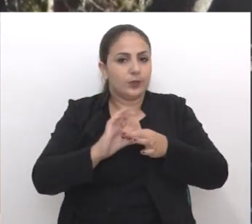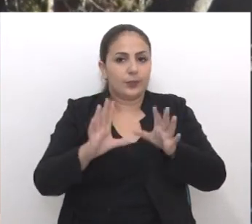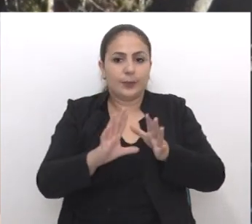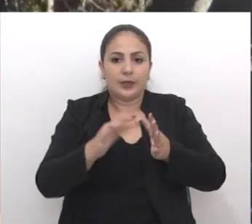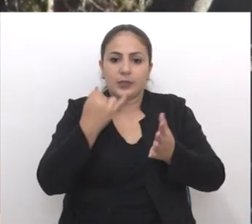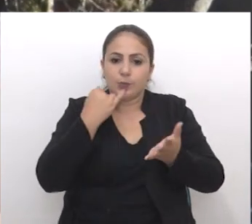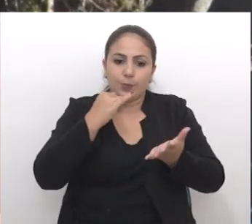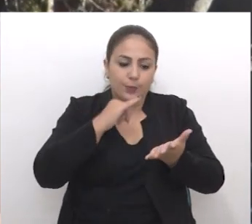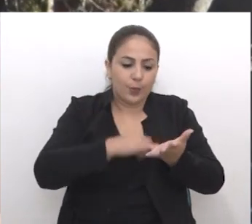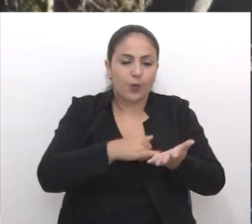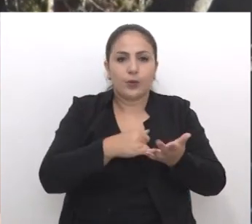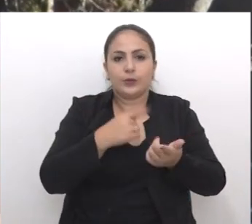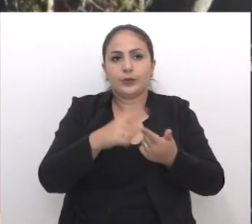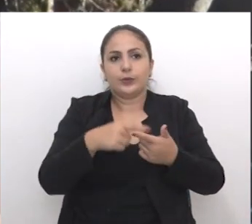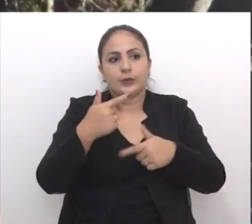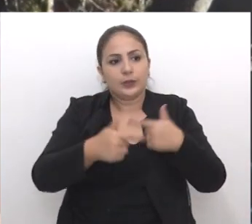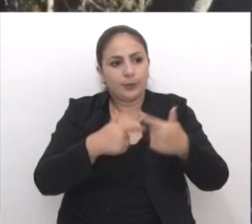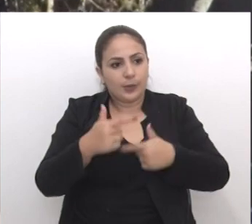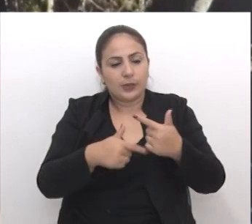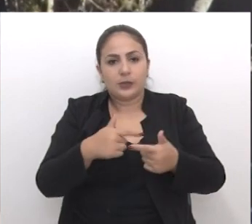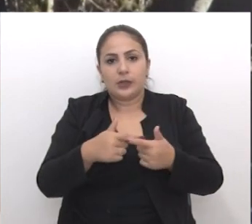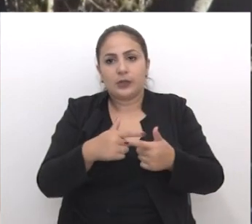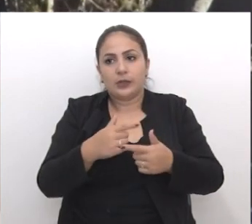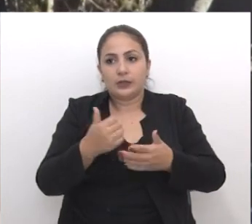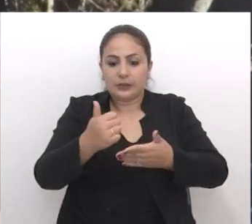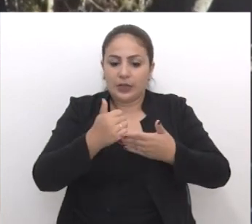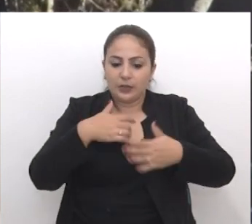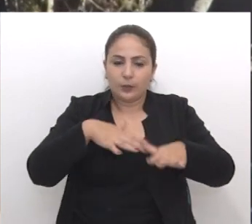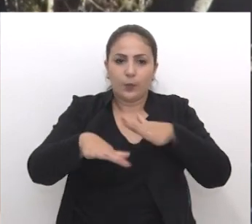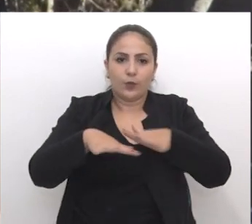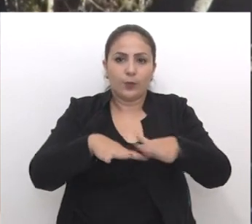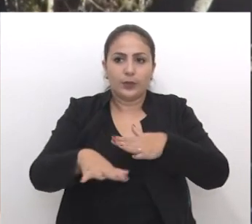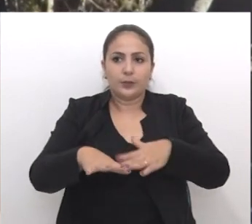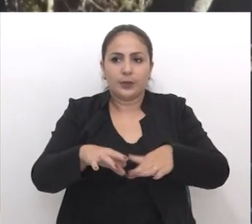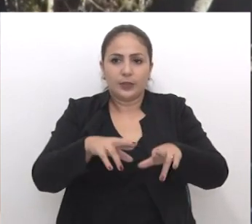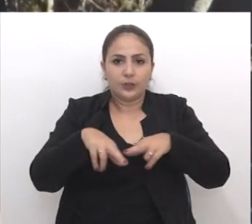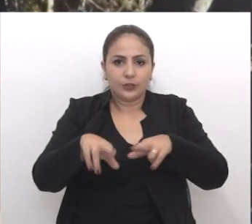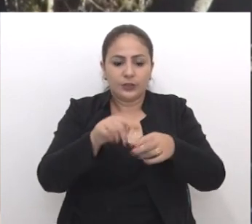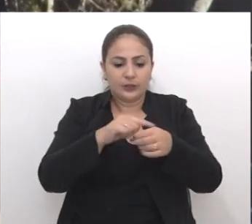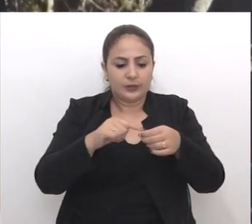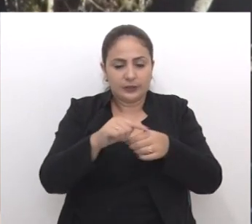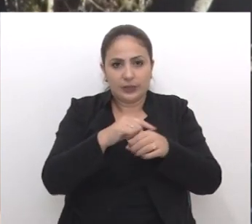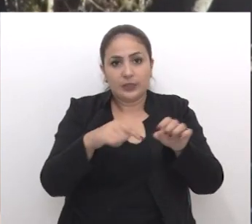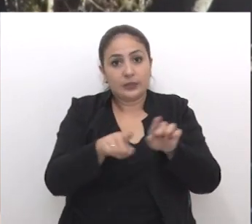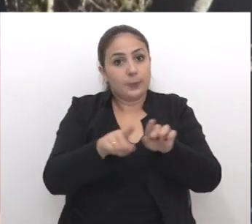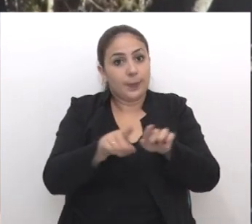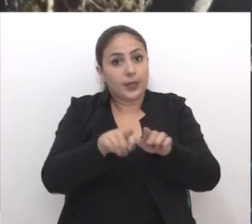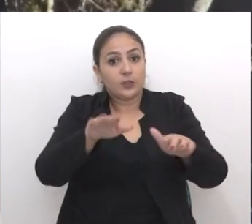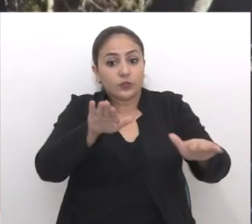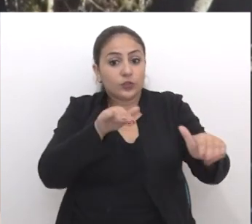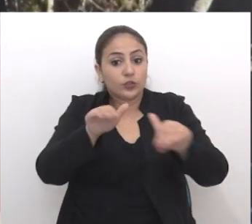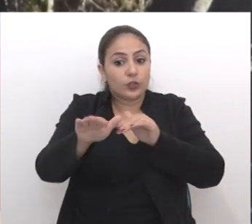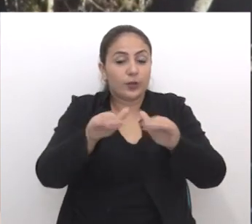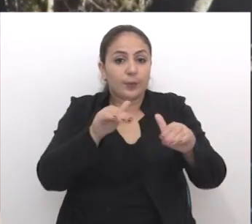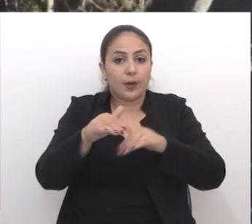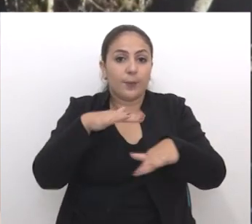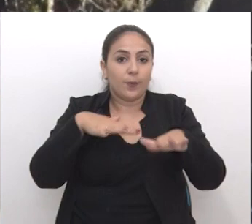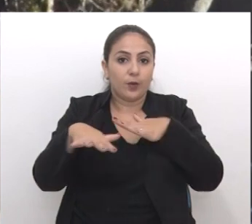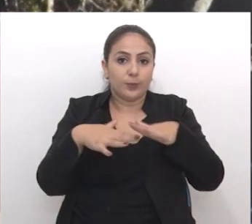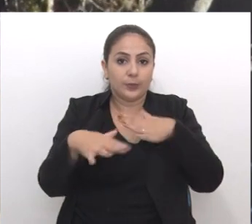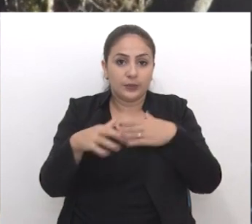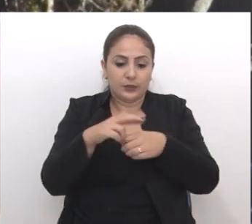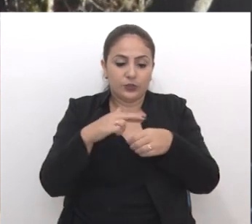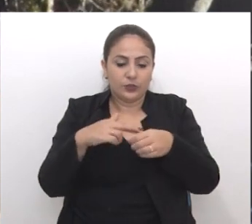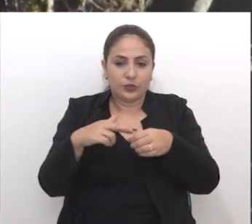gera impostos, isso gera empregos, isso vai trazer movimento para aquela região da cidade, vai atrair movimento